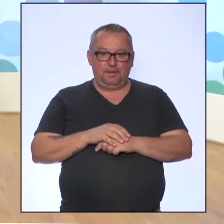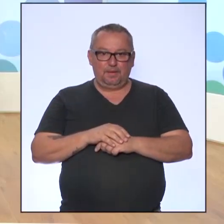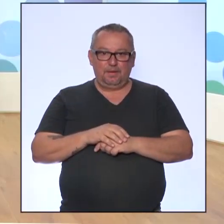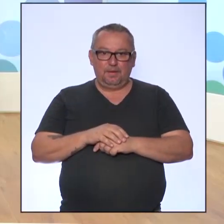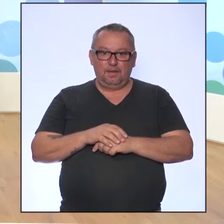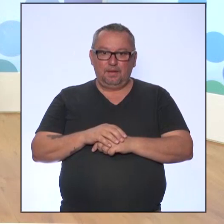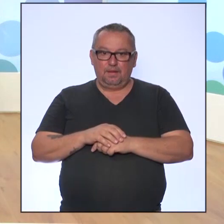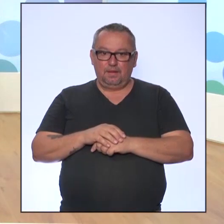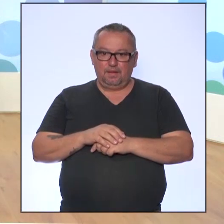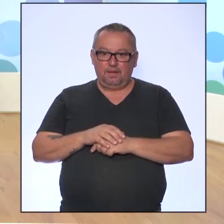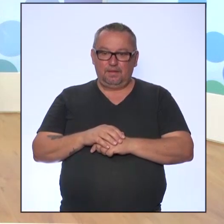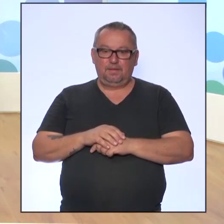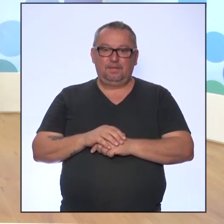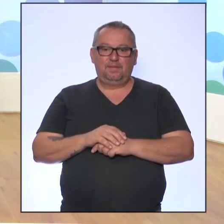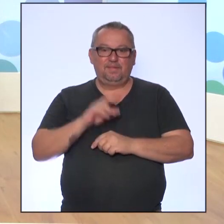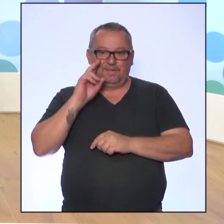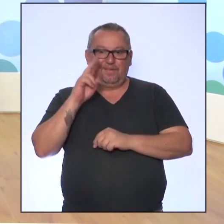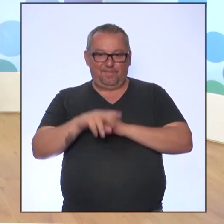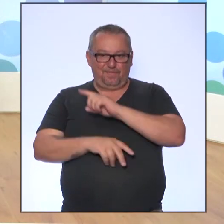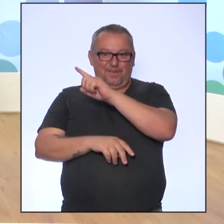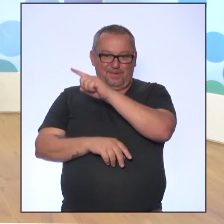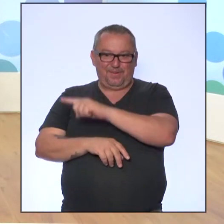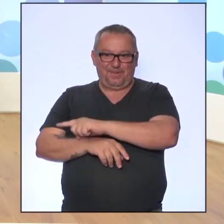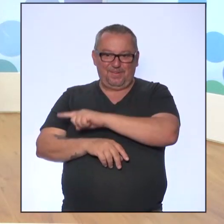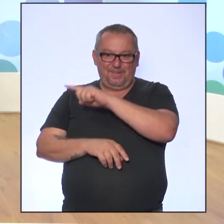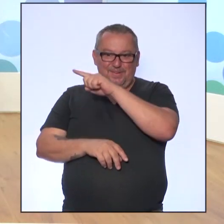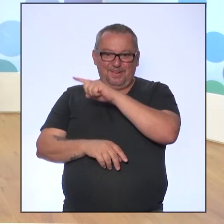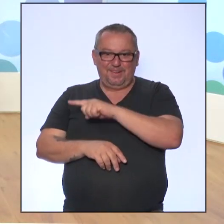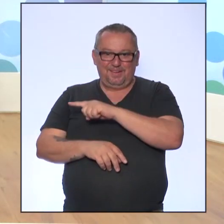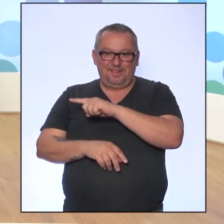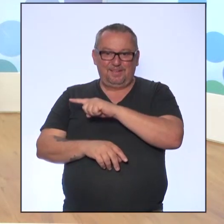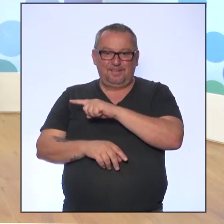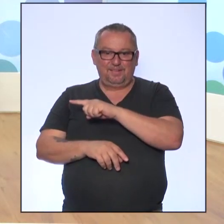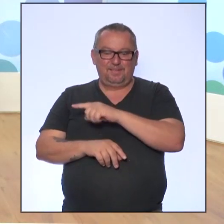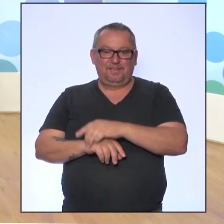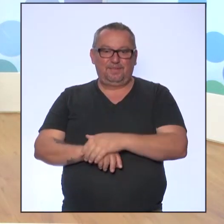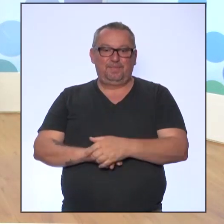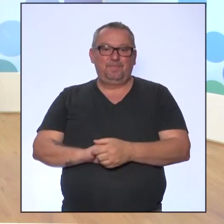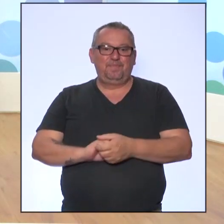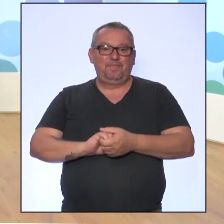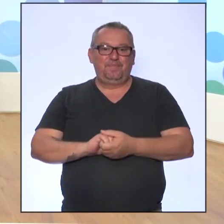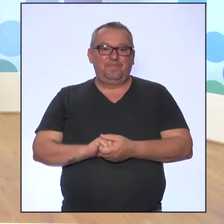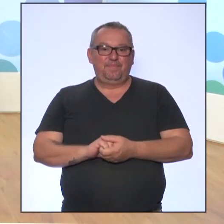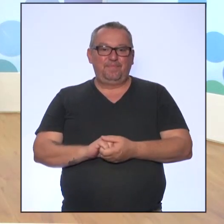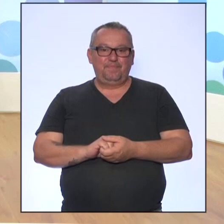Isso. Lançando para trás, né? Sempre trabalhando frente e trás.